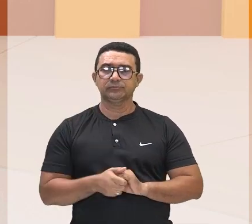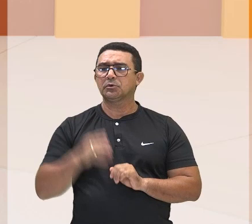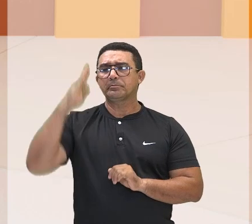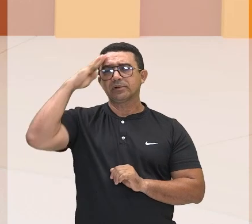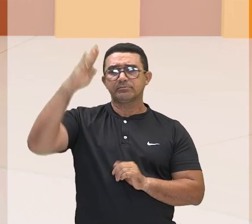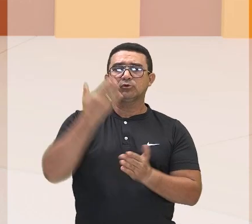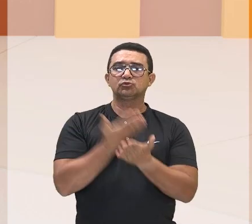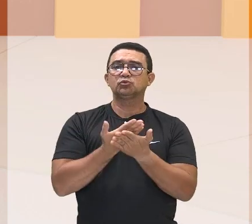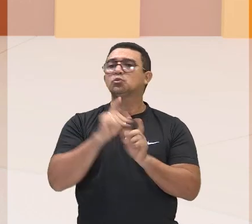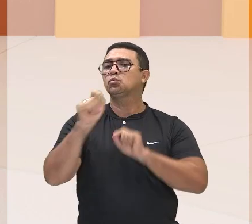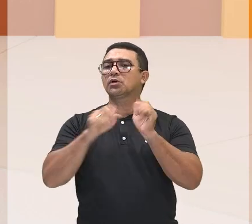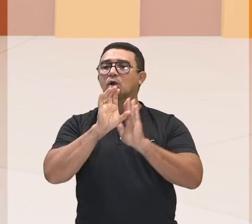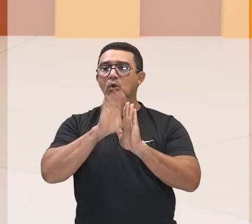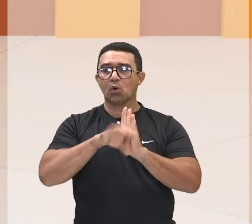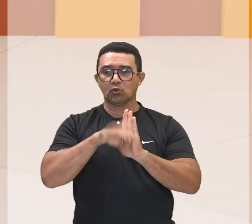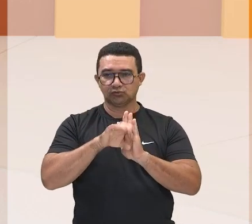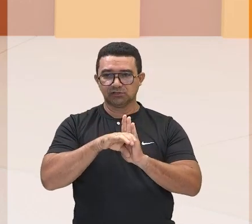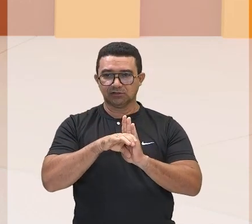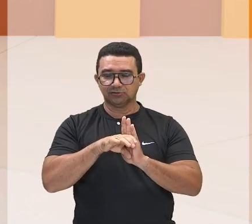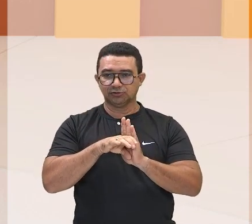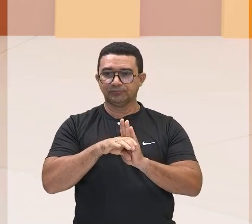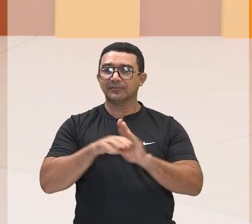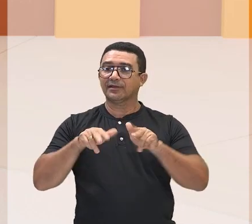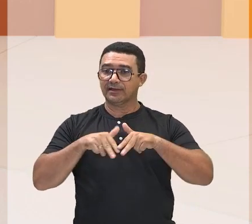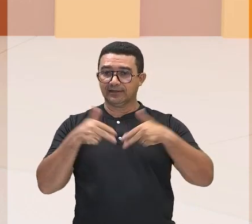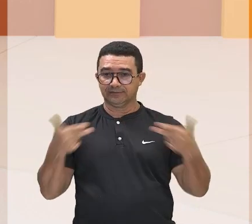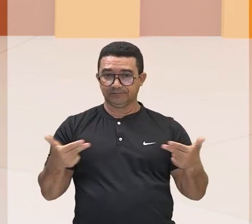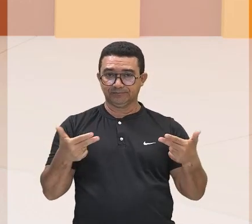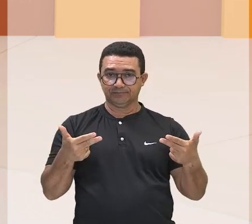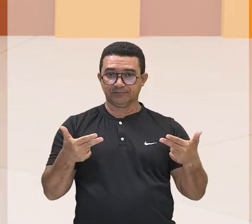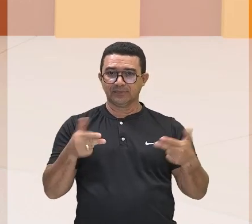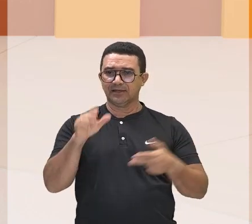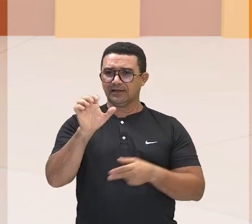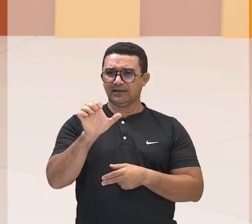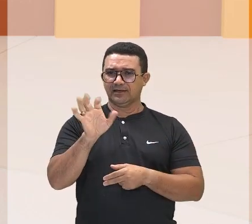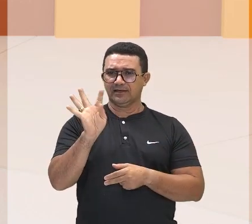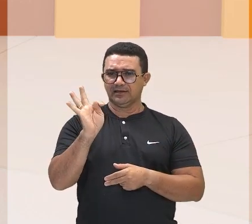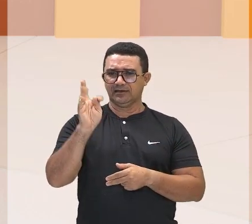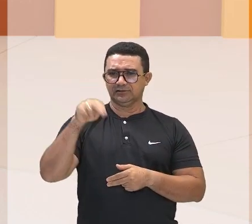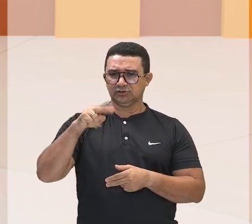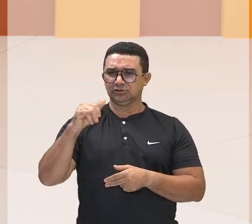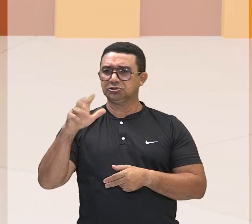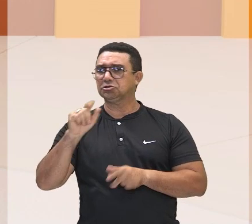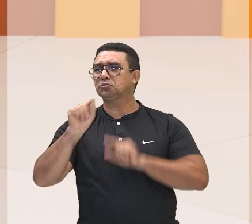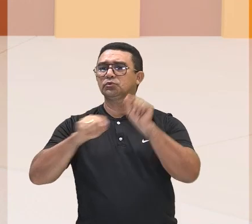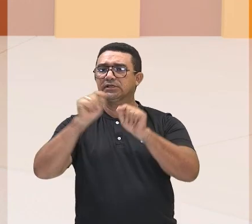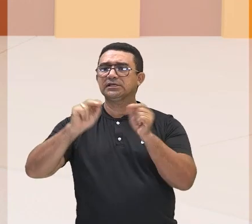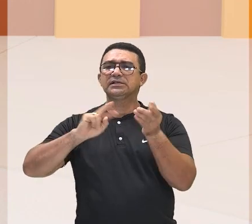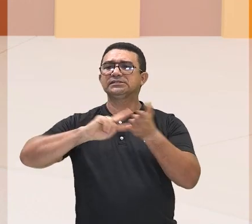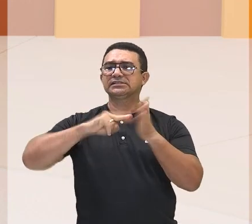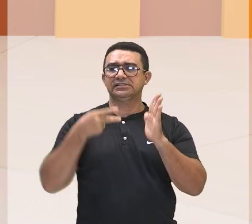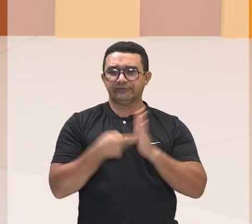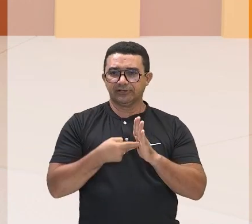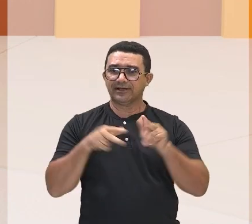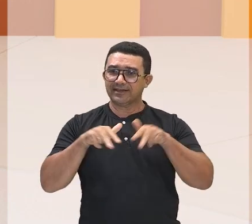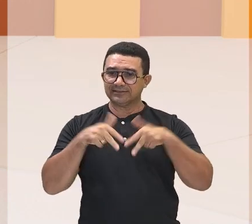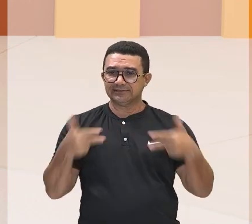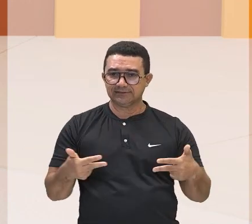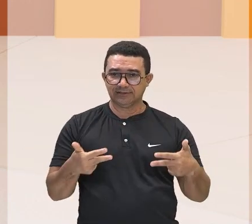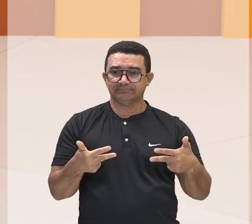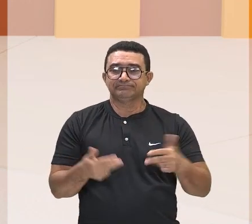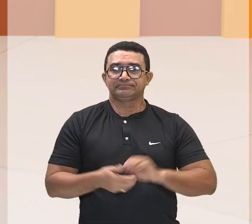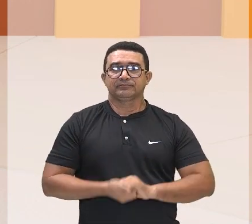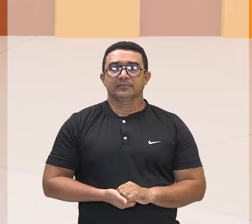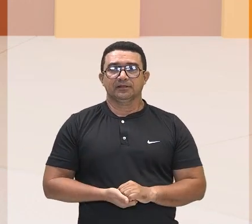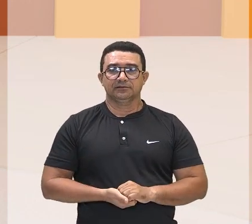o conceito de etnia, gente. O que vai ser etnia, gente? Etnia vai